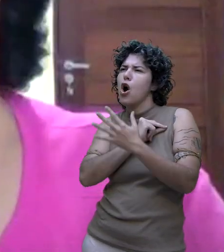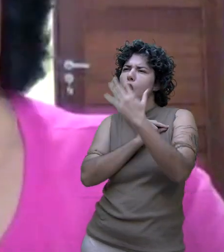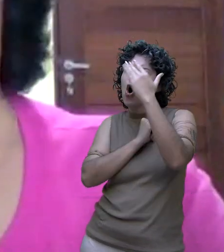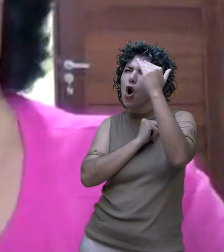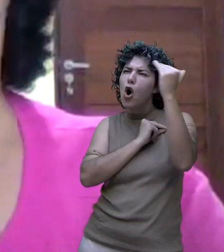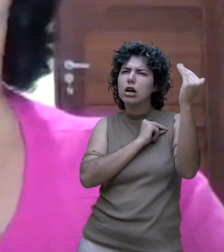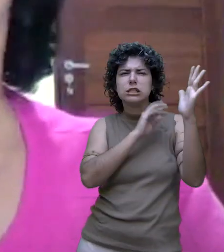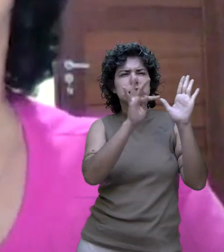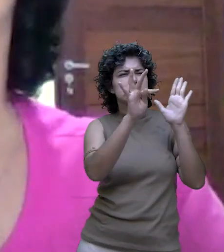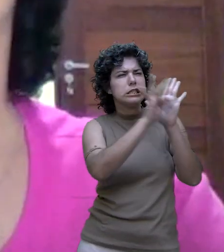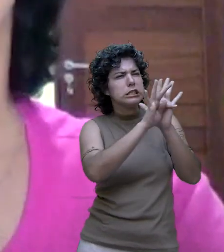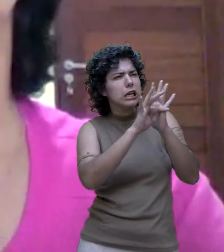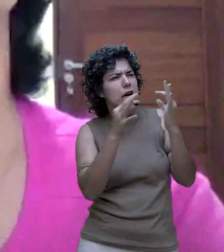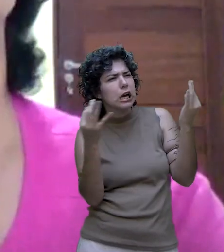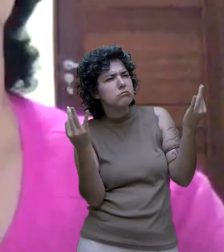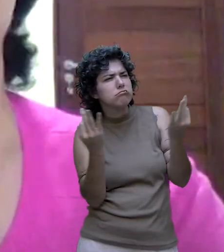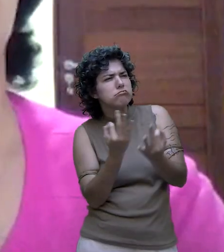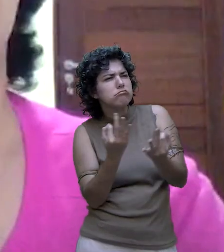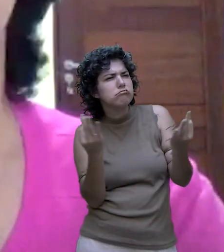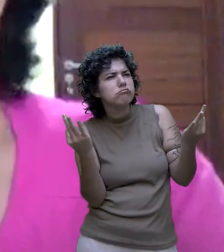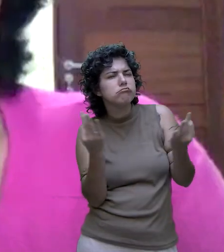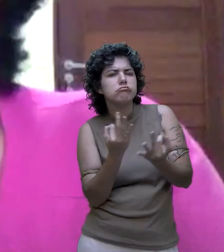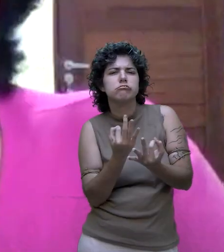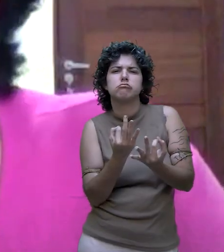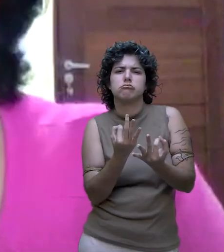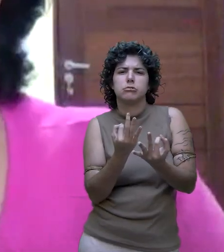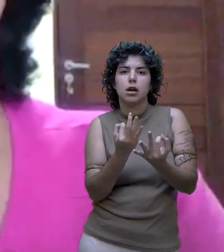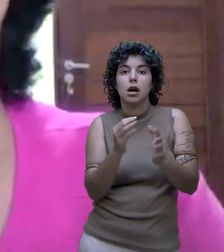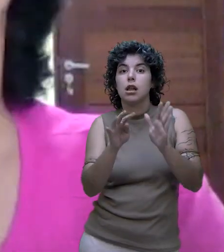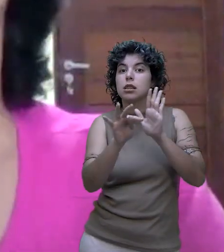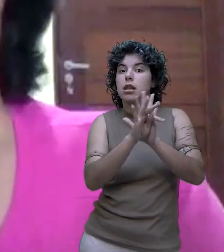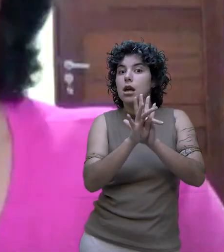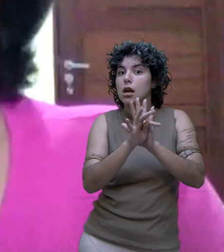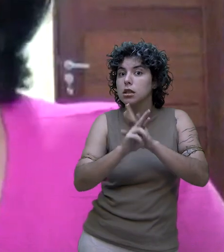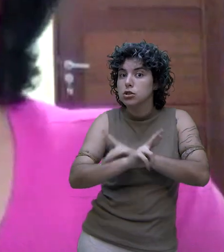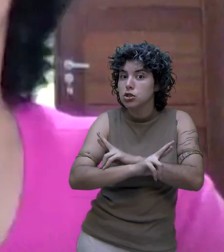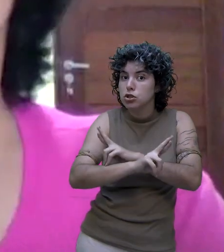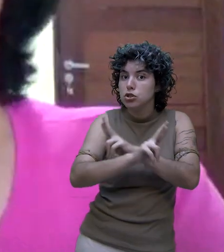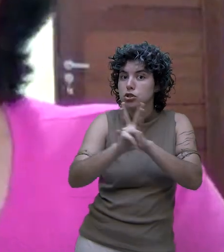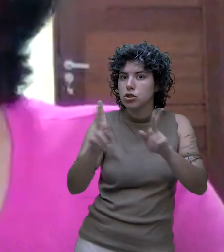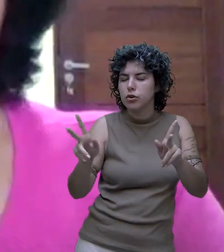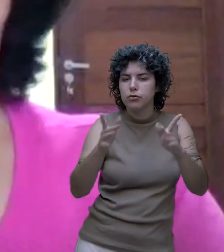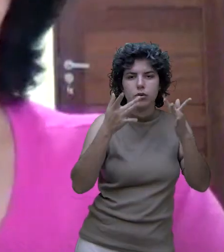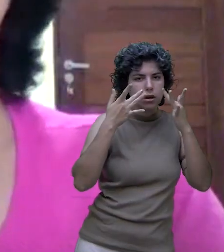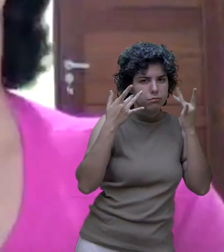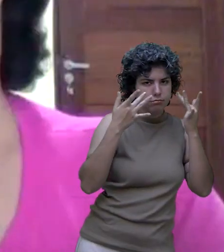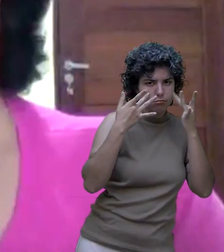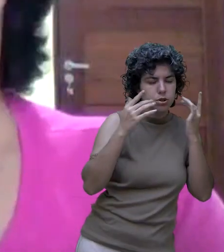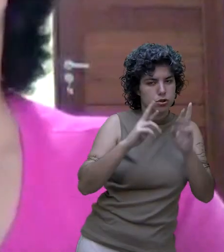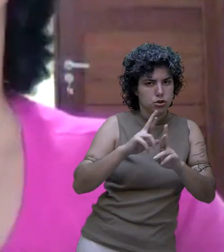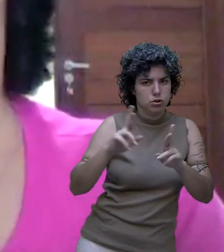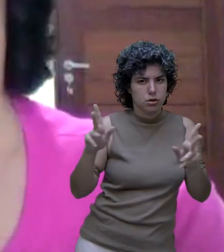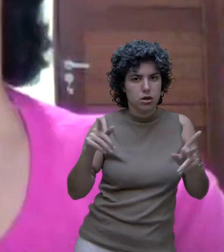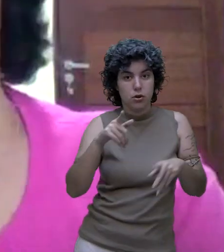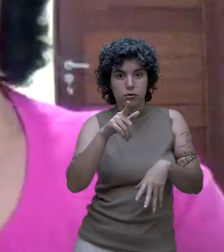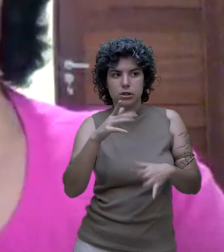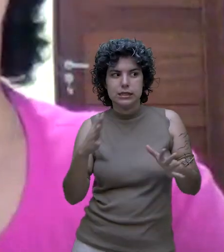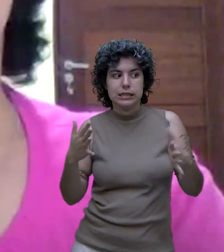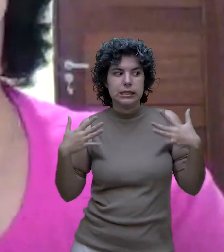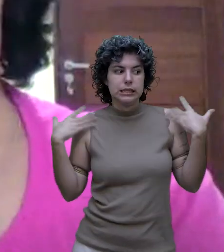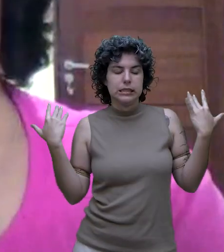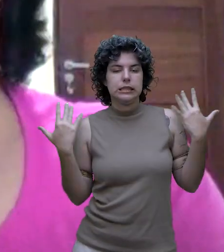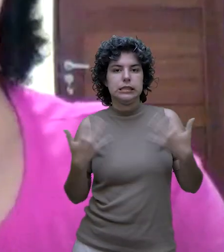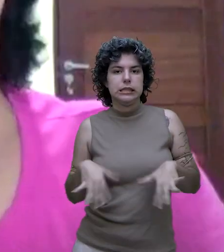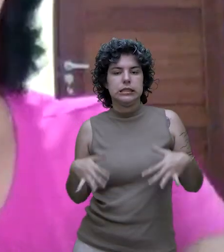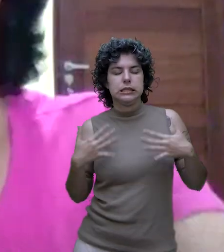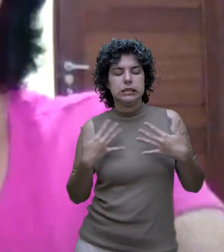técnica, né? A técnica de atuação também é um pouquinho diferente, e aí você fica um pouquinho mais assustada. E